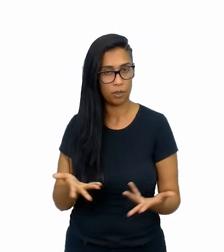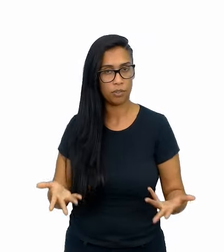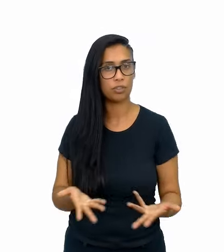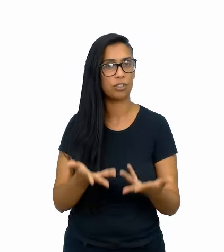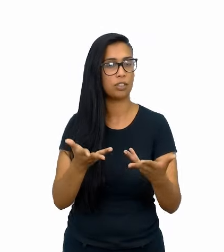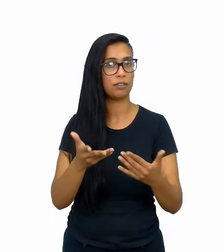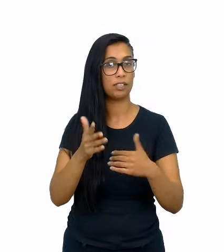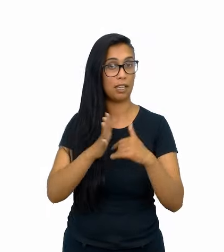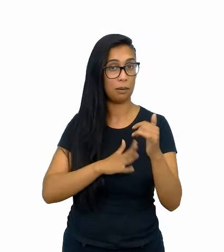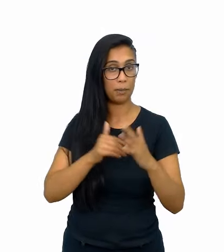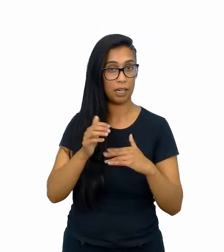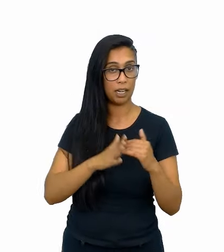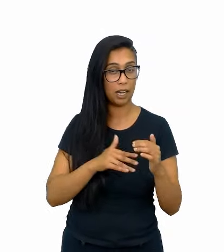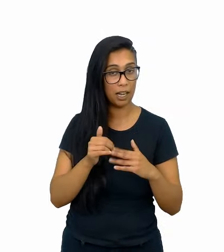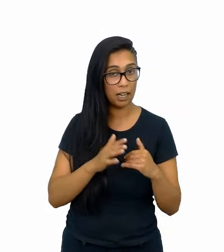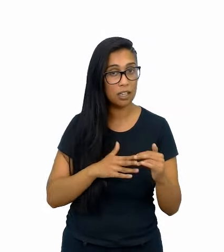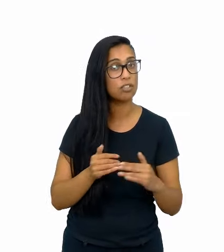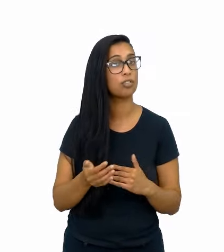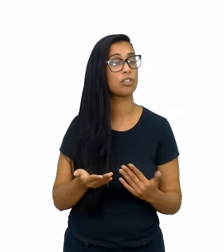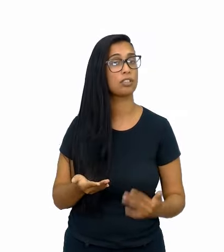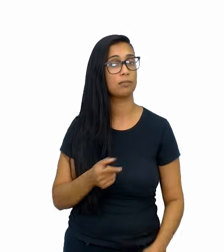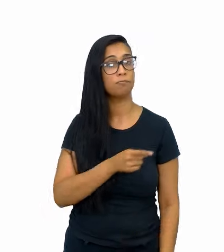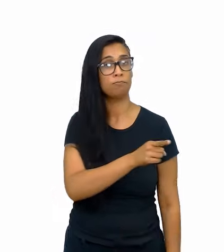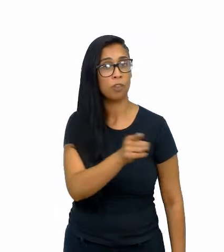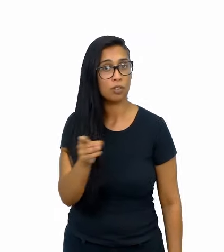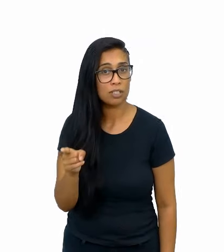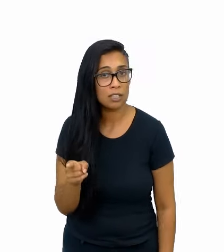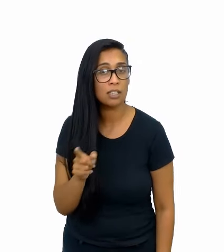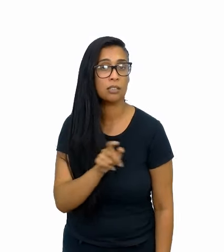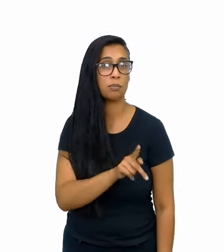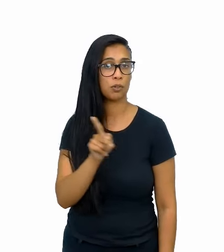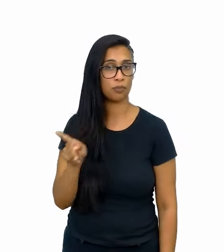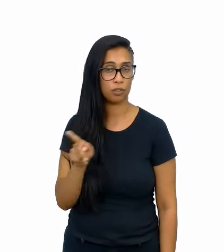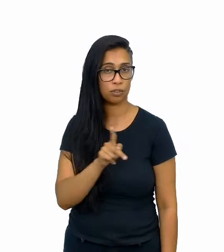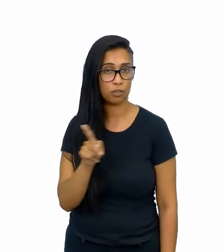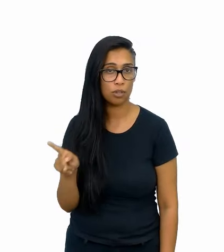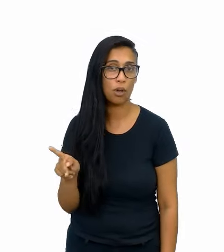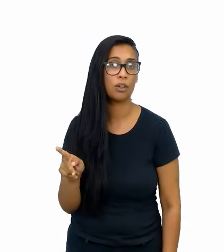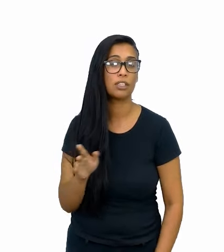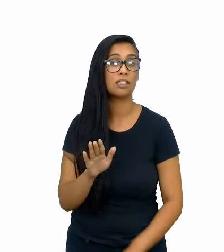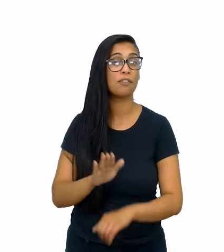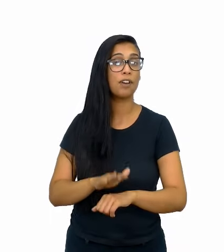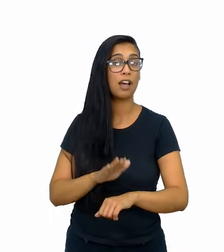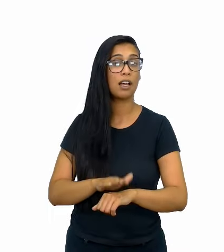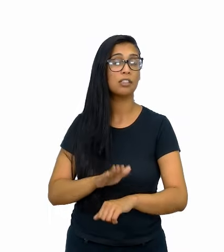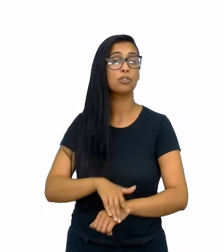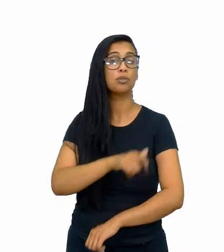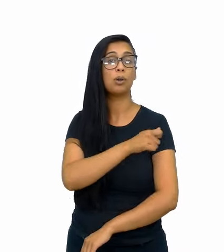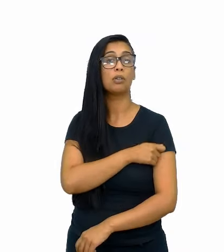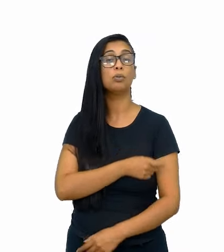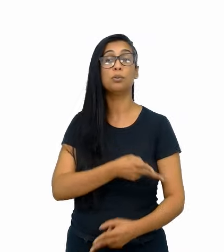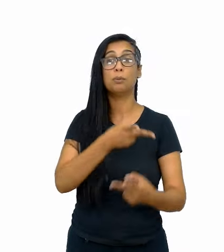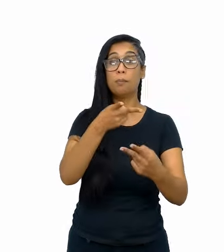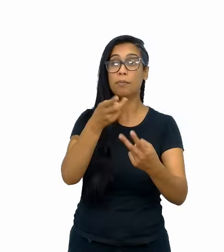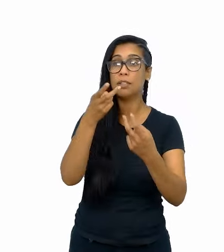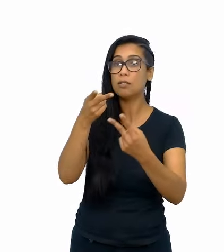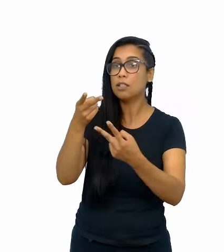habilidade, professora, ela é condição para que os estudantes possam identificar e manter a